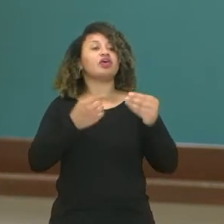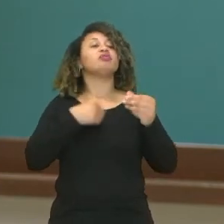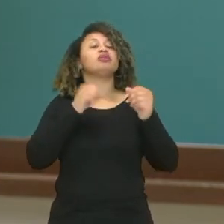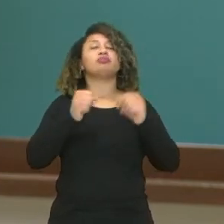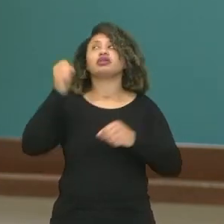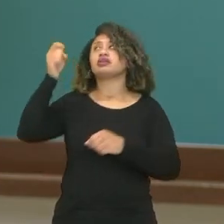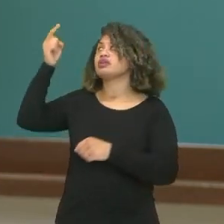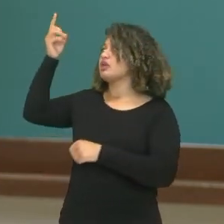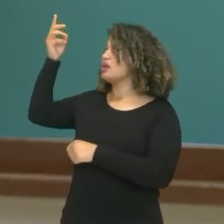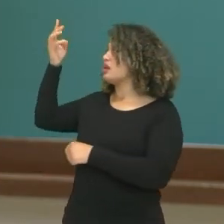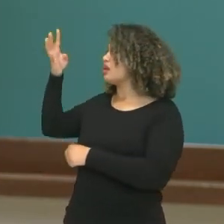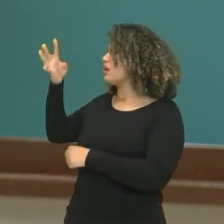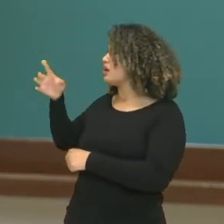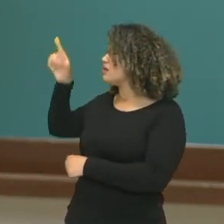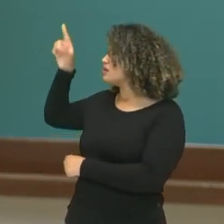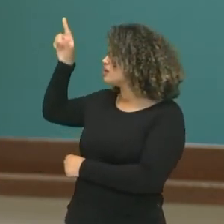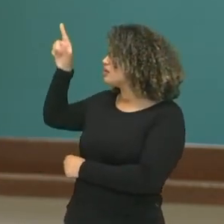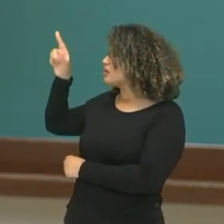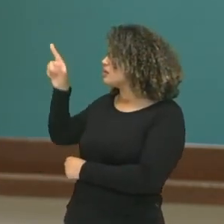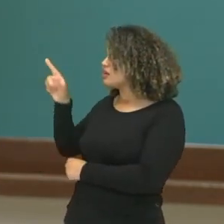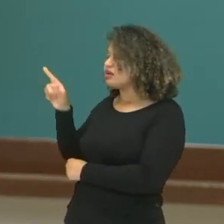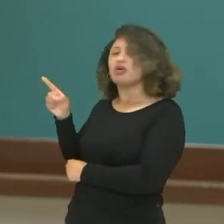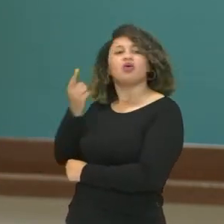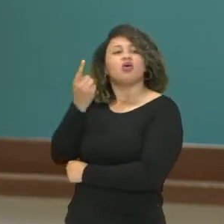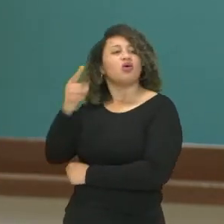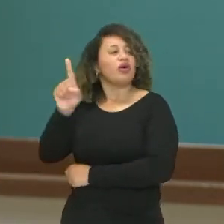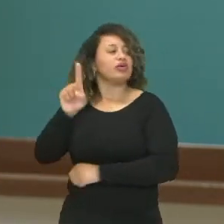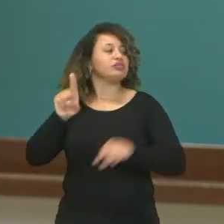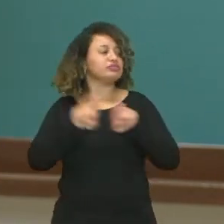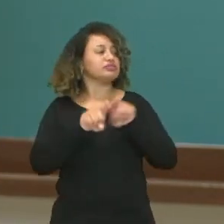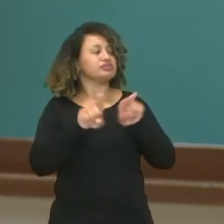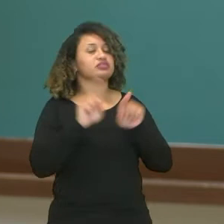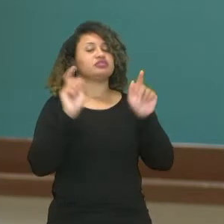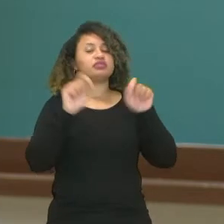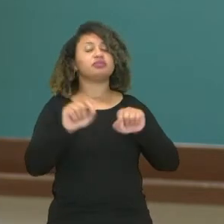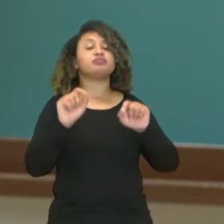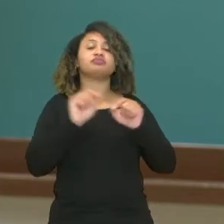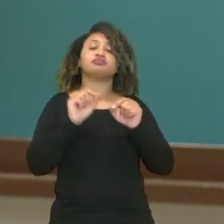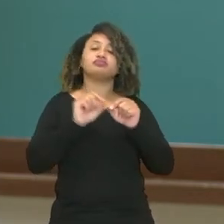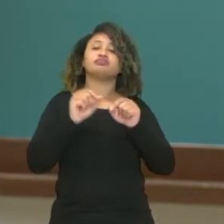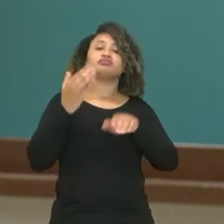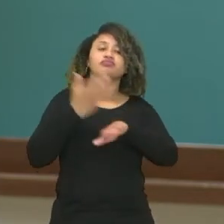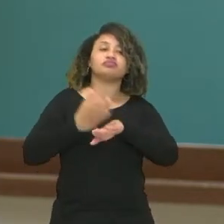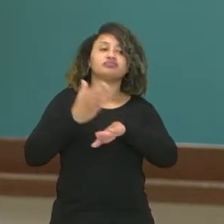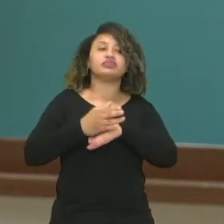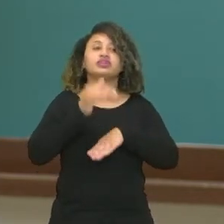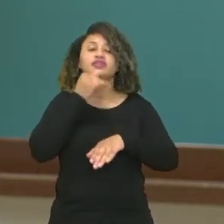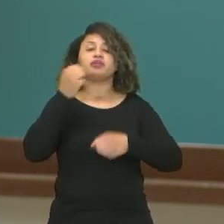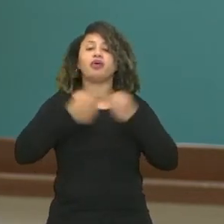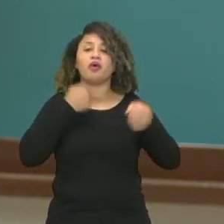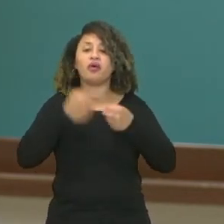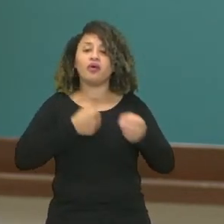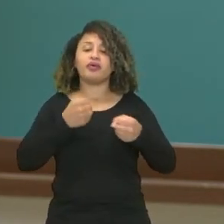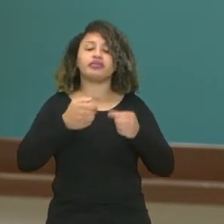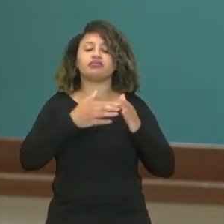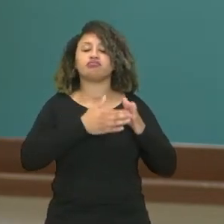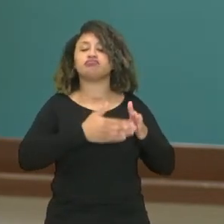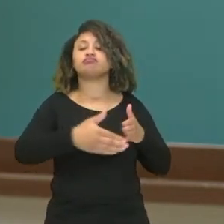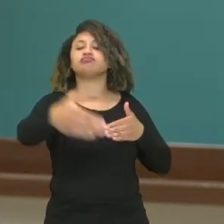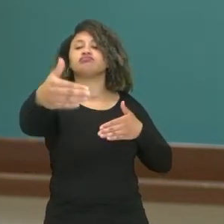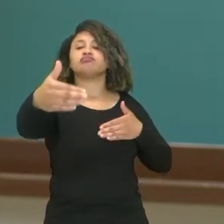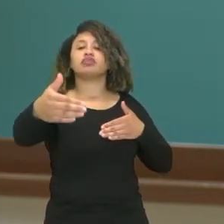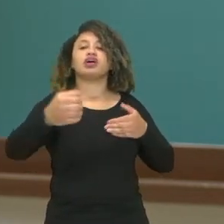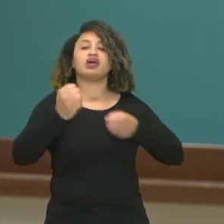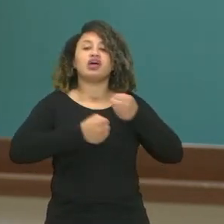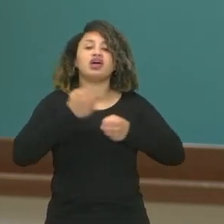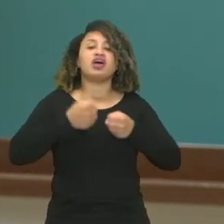aqui, e mais para poder fazer esse HIIT. Então, por exemplo, a corrida, eu tenho uma quadra. Vai fazer